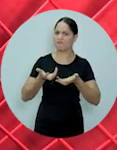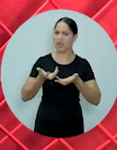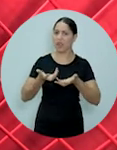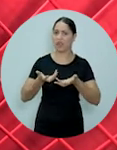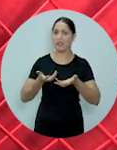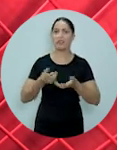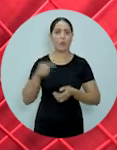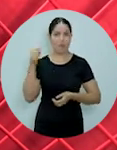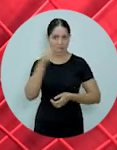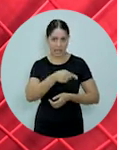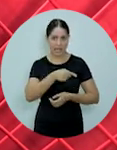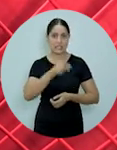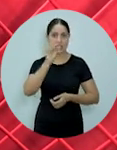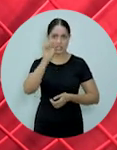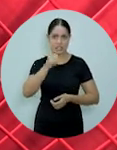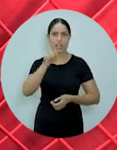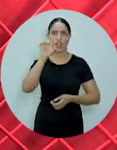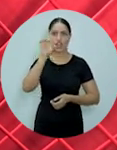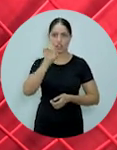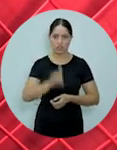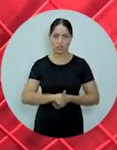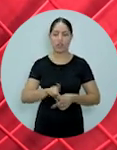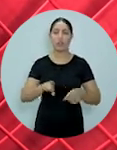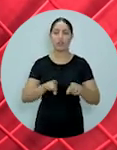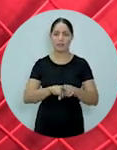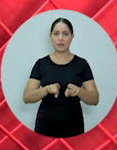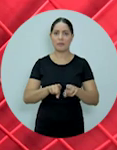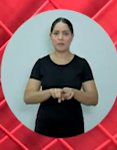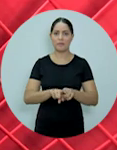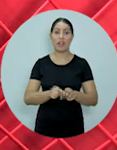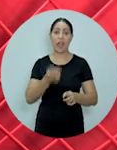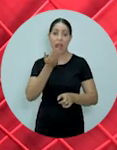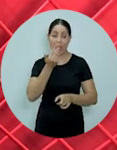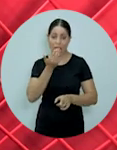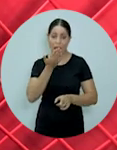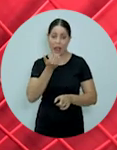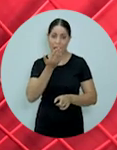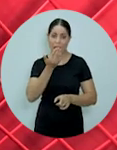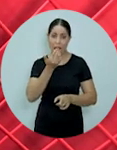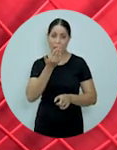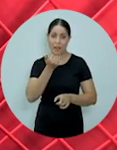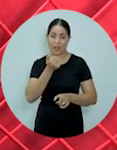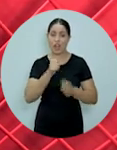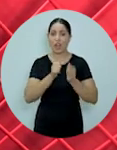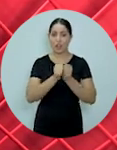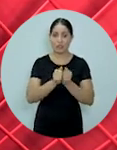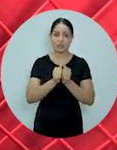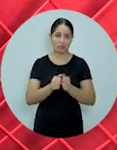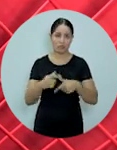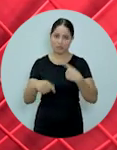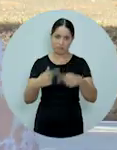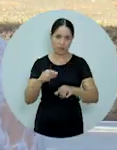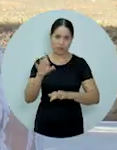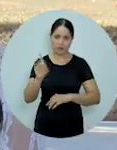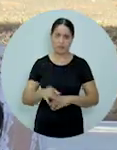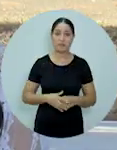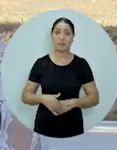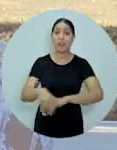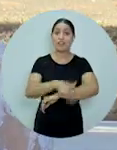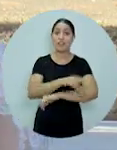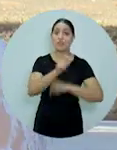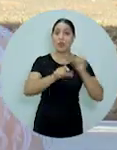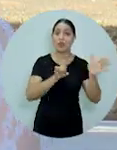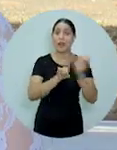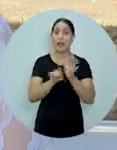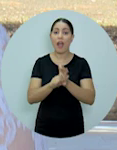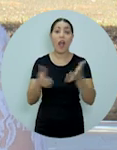Esse sim tem sim direitos, tanto alimentar como sucessório. Das ruas,